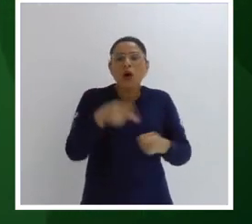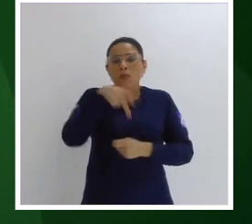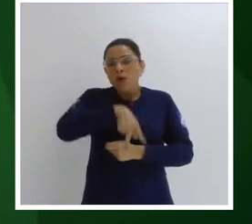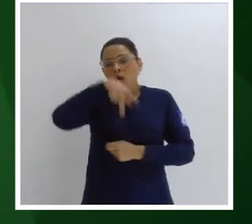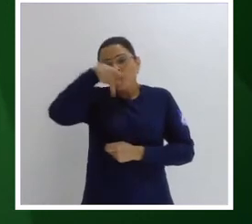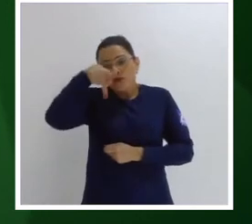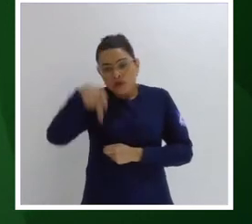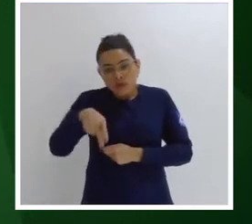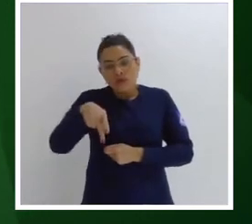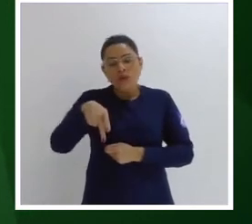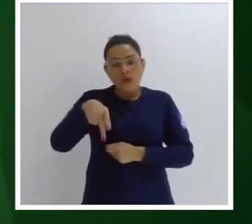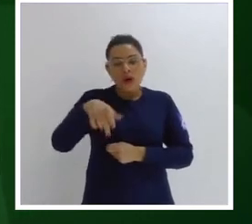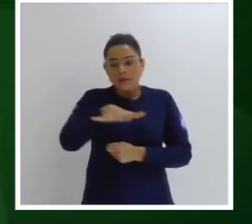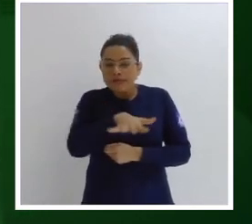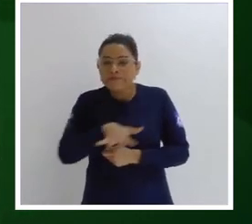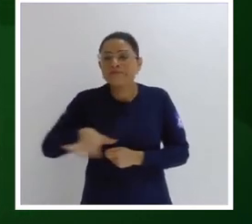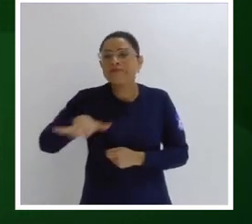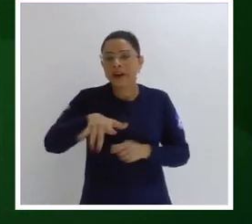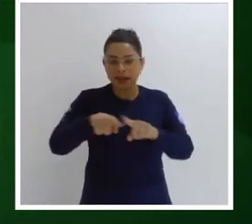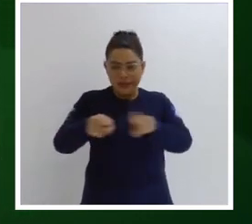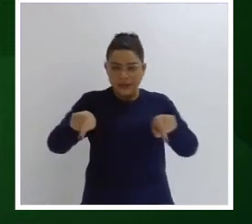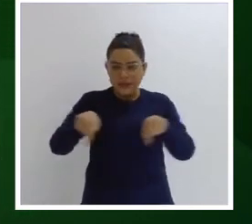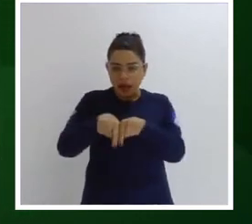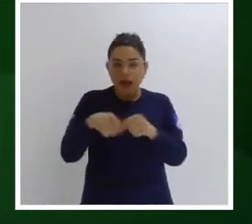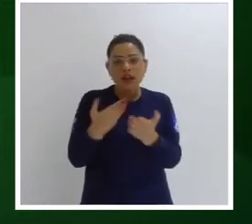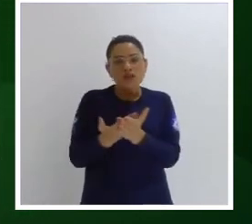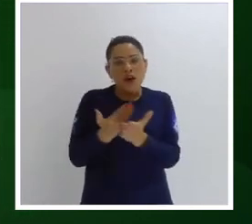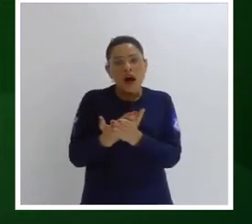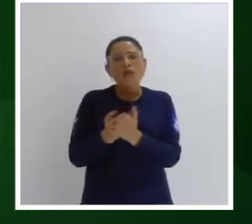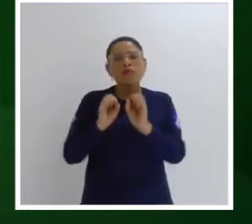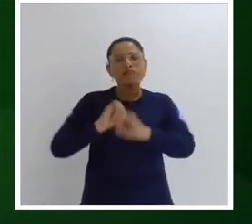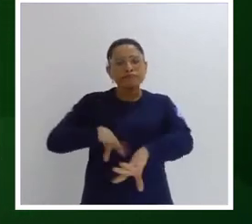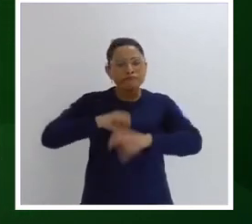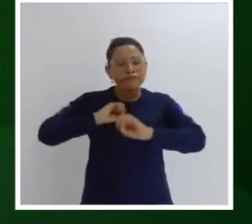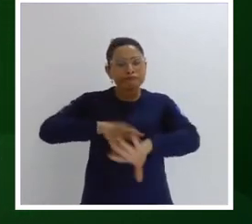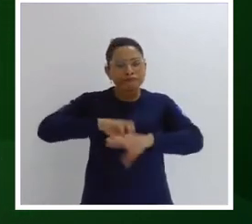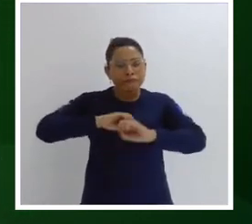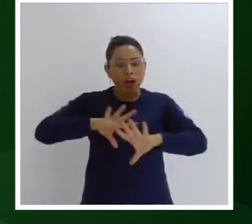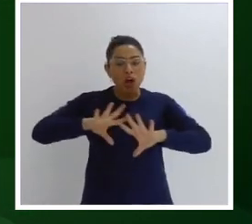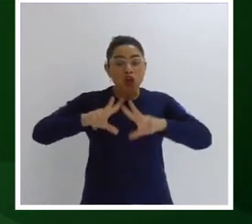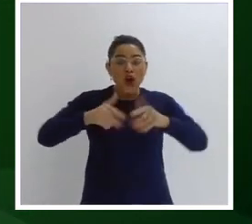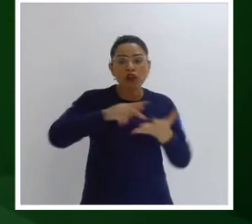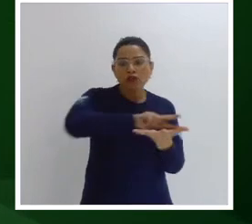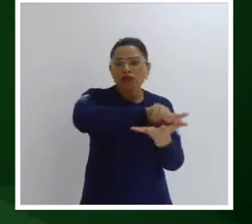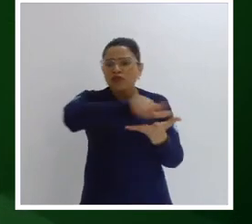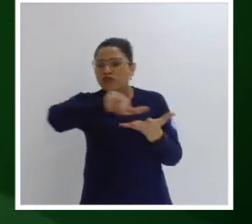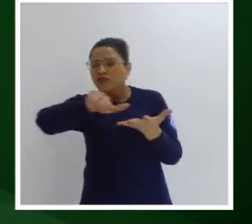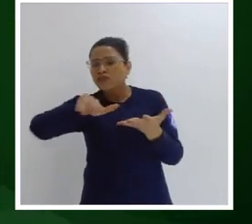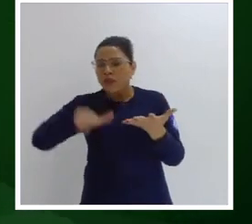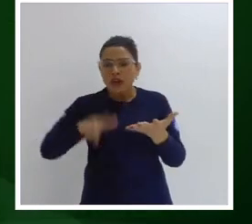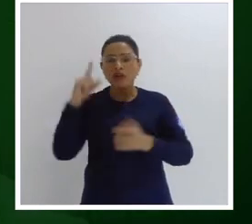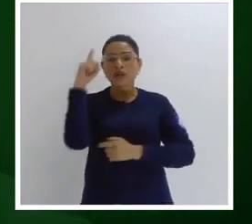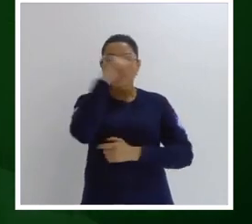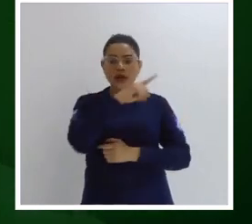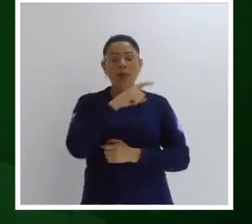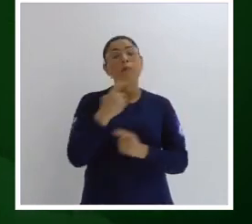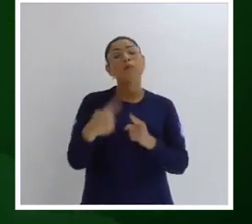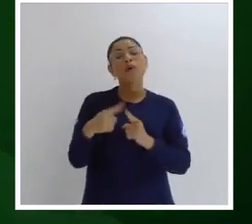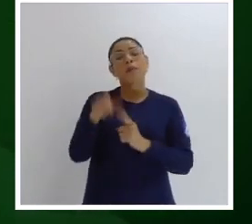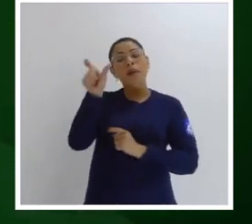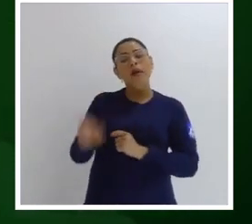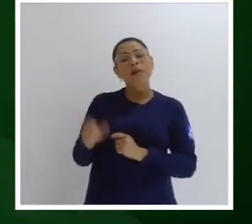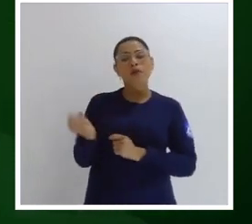que está lá na ponta no chão da sala de aula com toda essa diversidade e dificuldade que para ele é novo